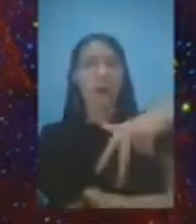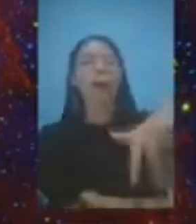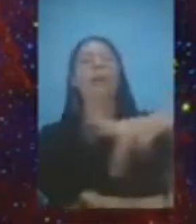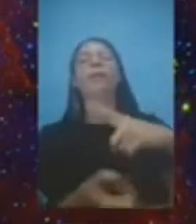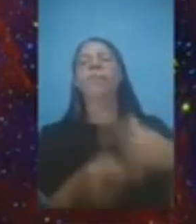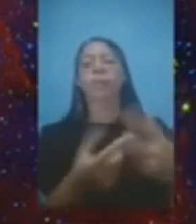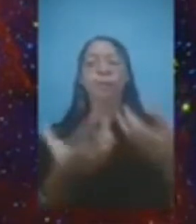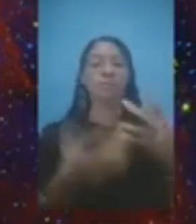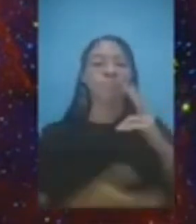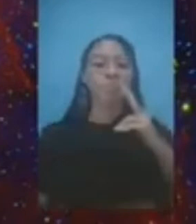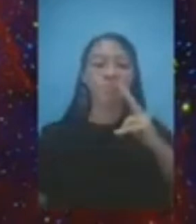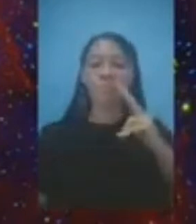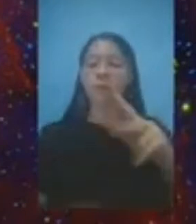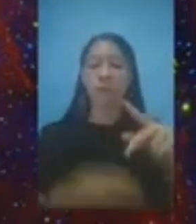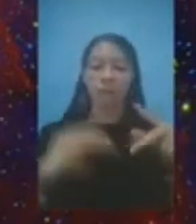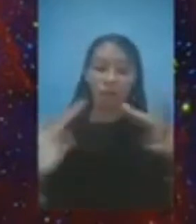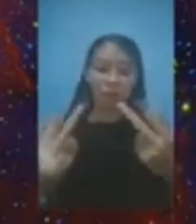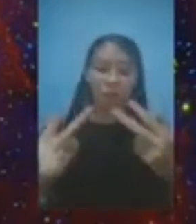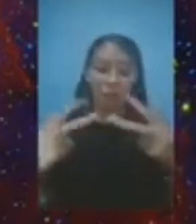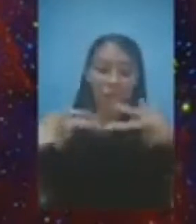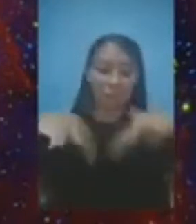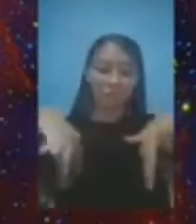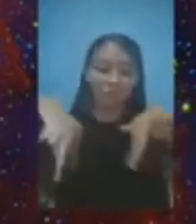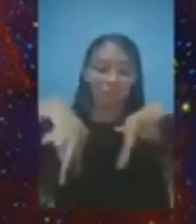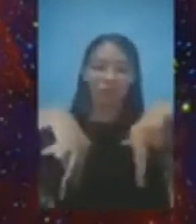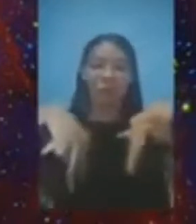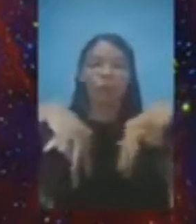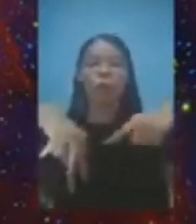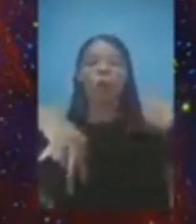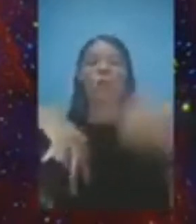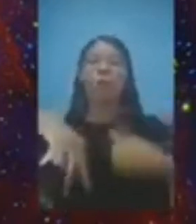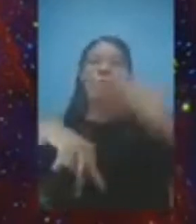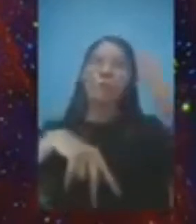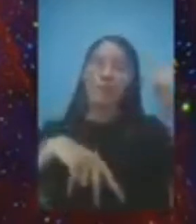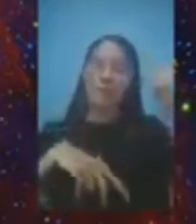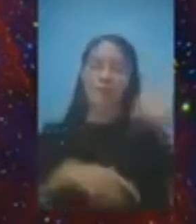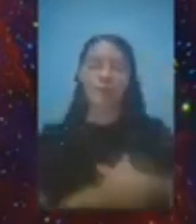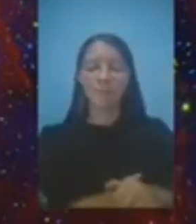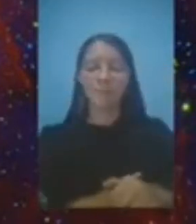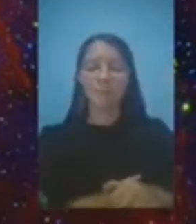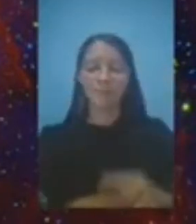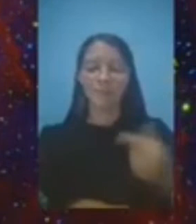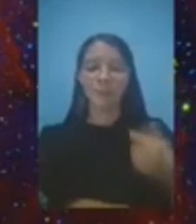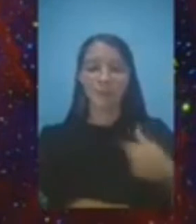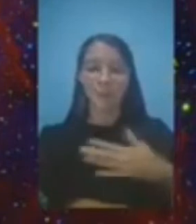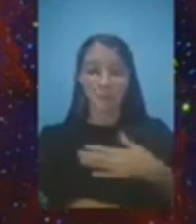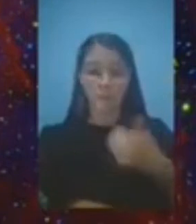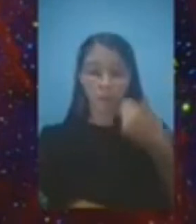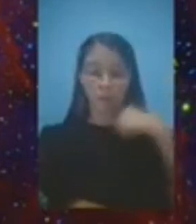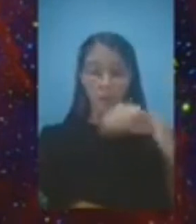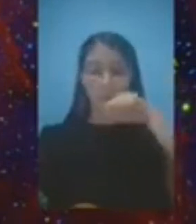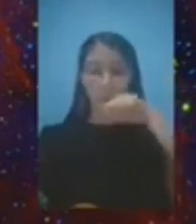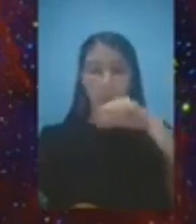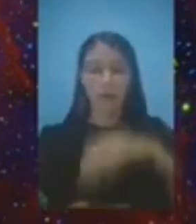boa. Dançar a rumba é que eu quero ver você remexer e dizer